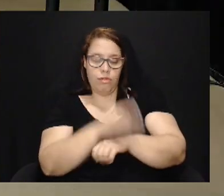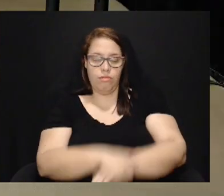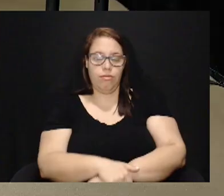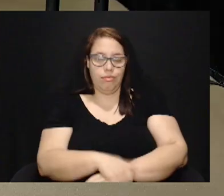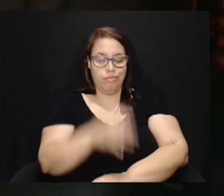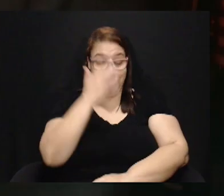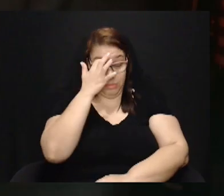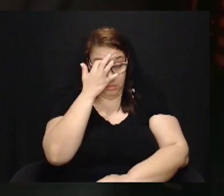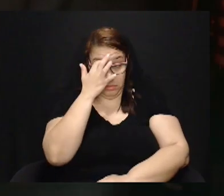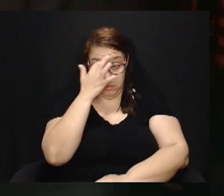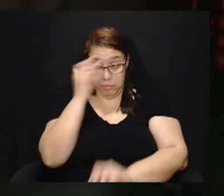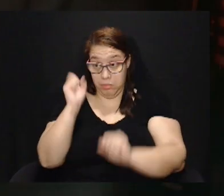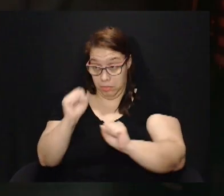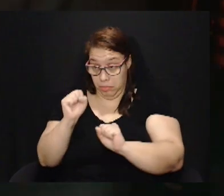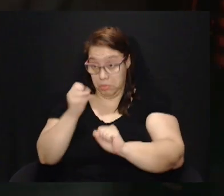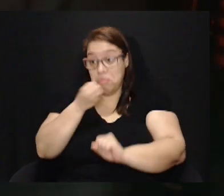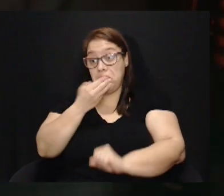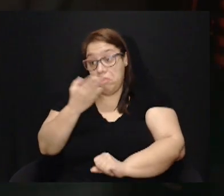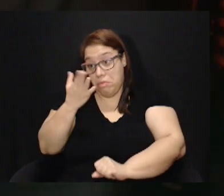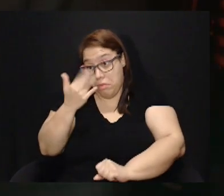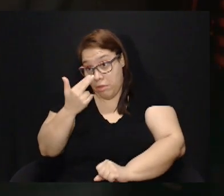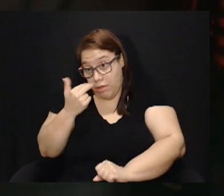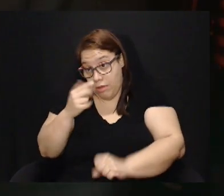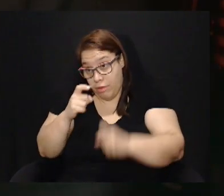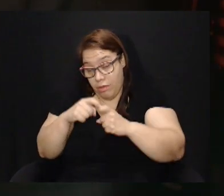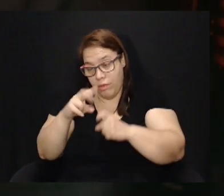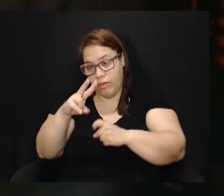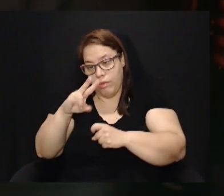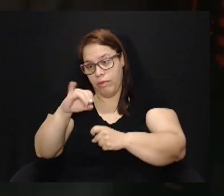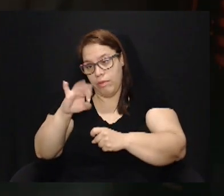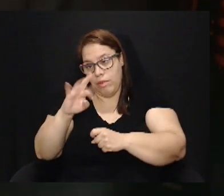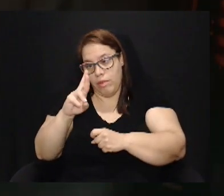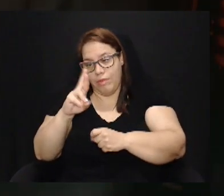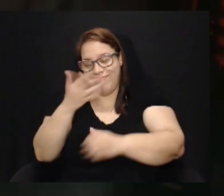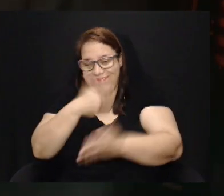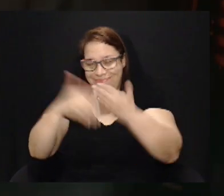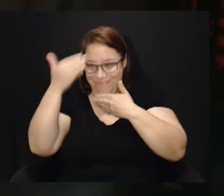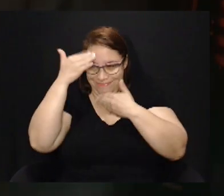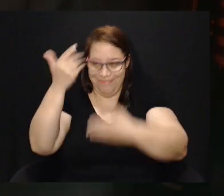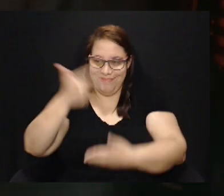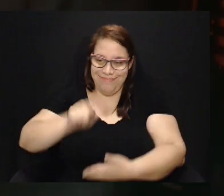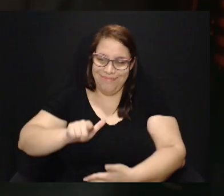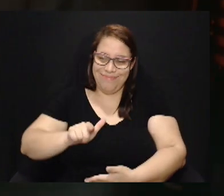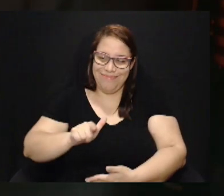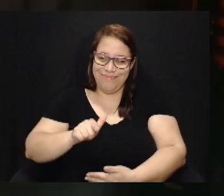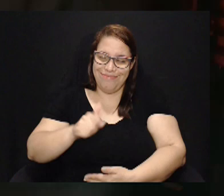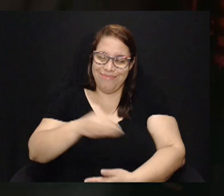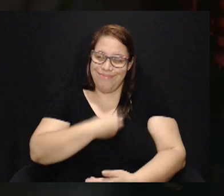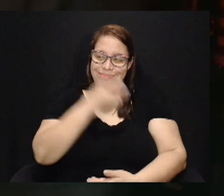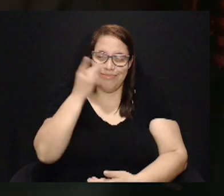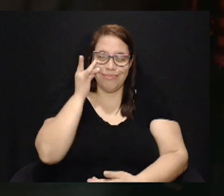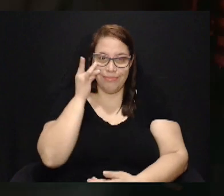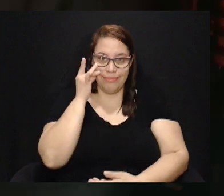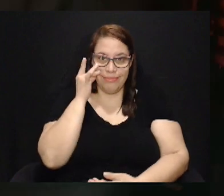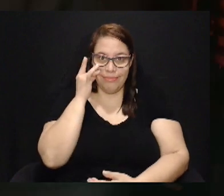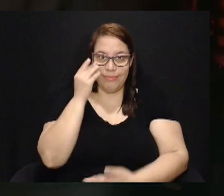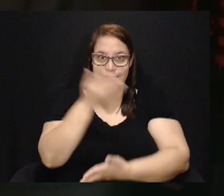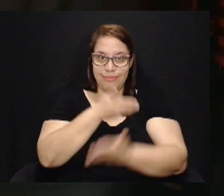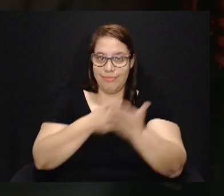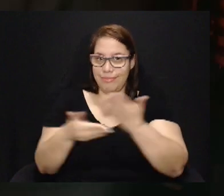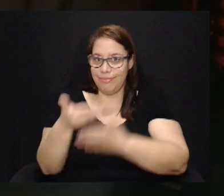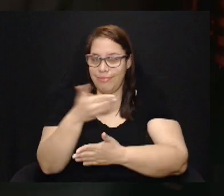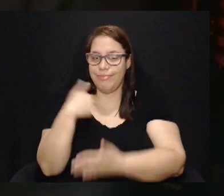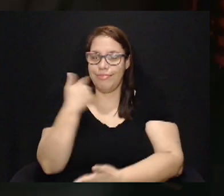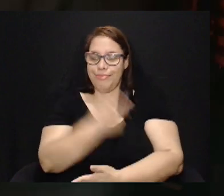possamos estar bem nutridos, né? Doutor Vitor, obrigada pela sua participação mais uma vez, pela sua presença e por compartilhar com a gente